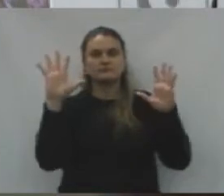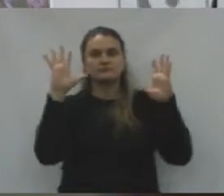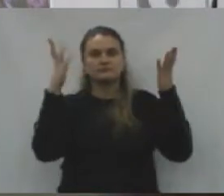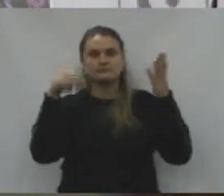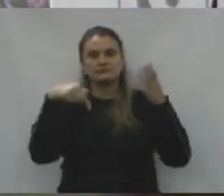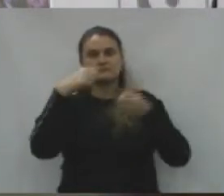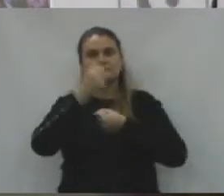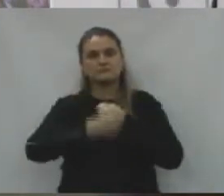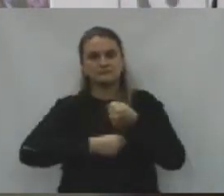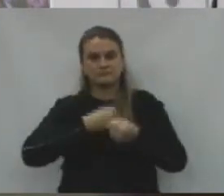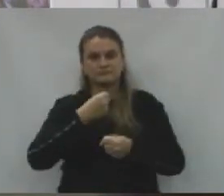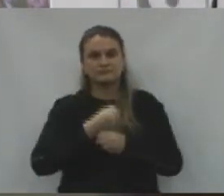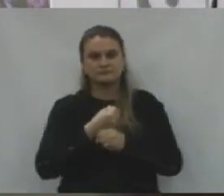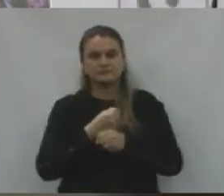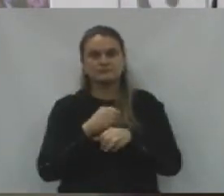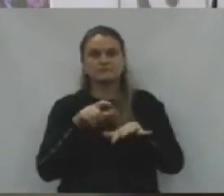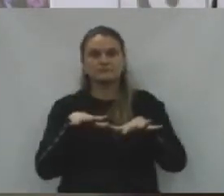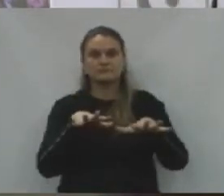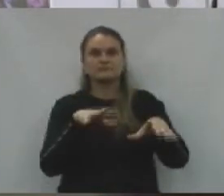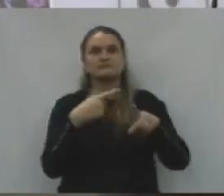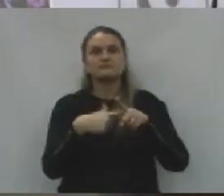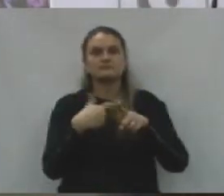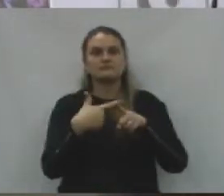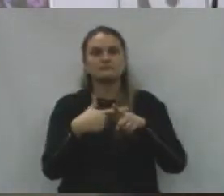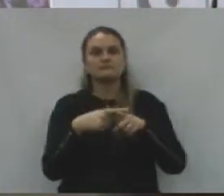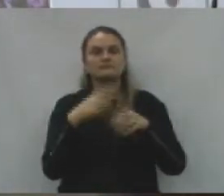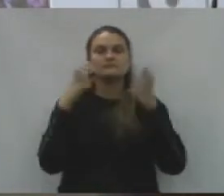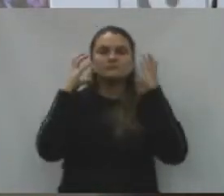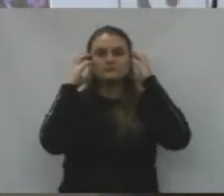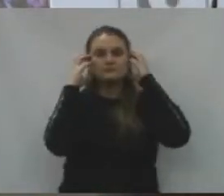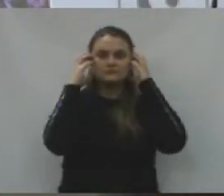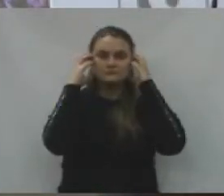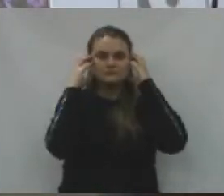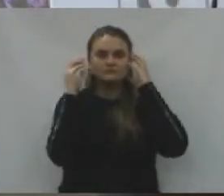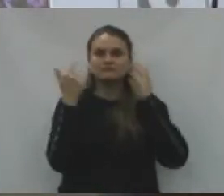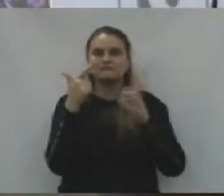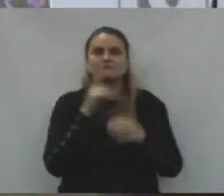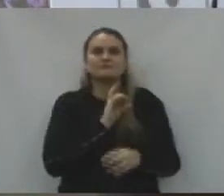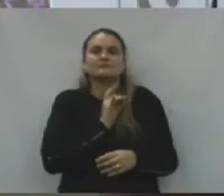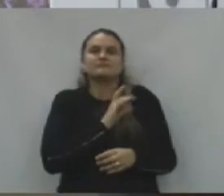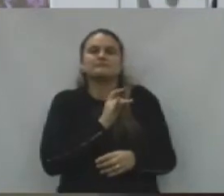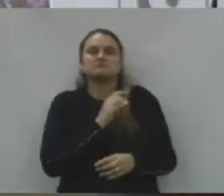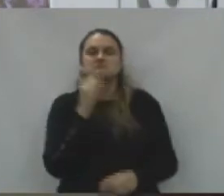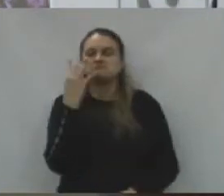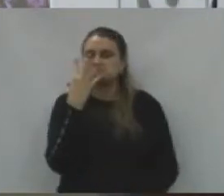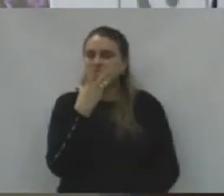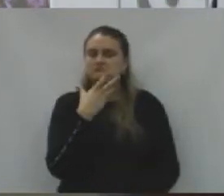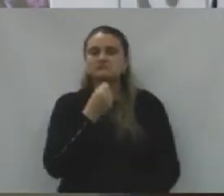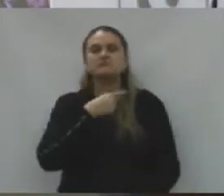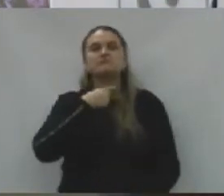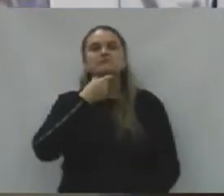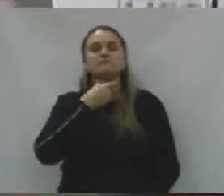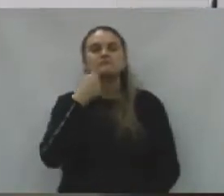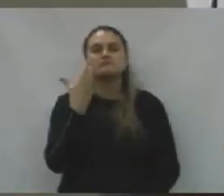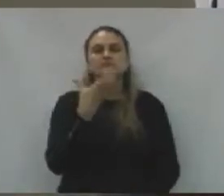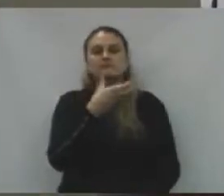esse ano, muito mais em função da transmissão ao vivo da rádio, sem medo, com extrema